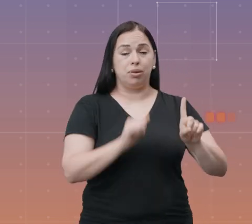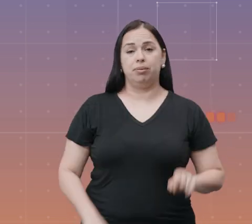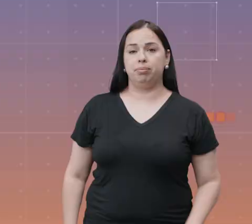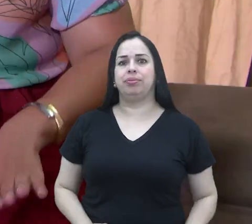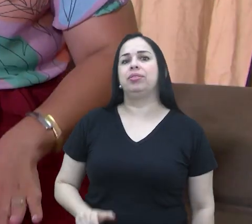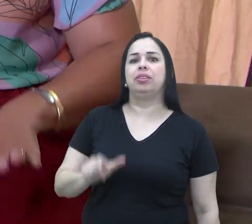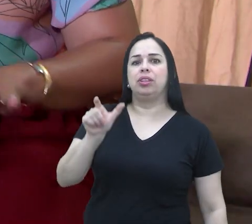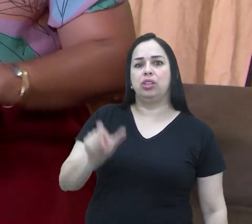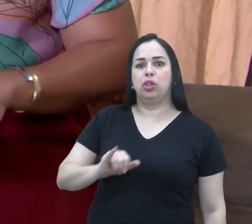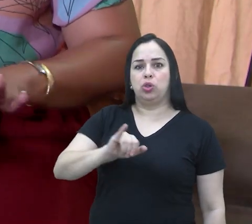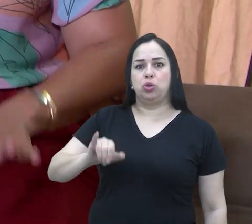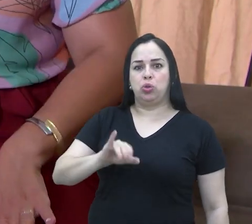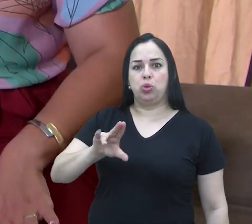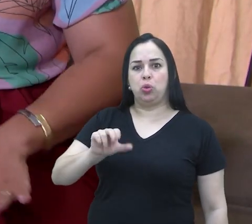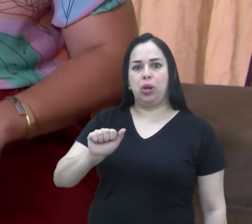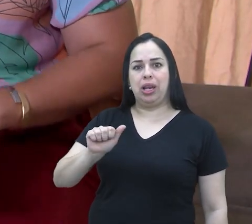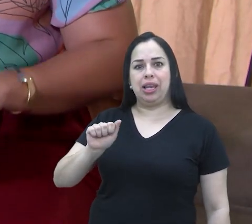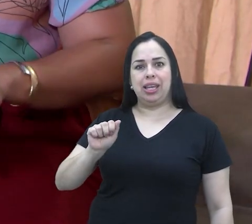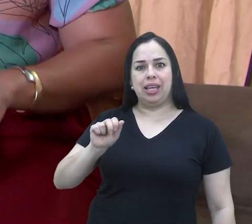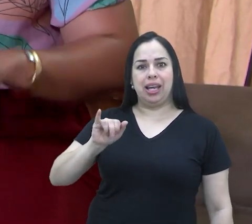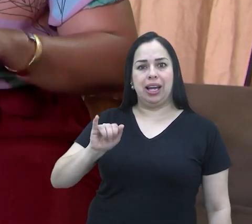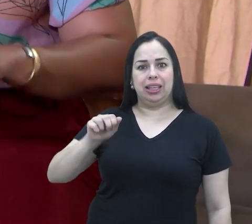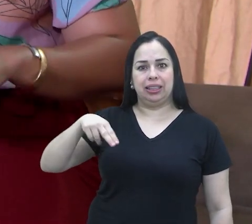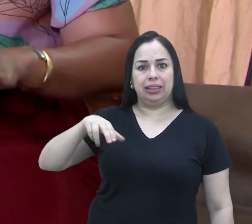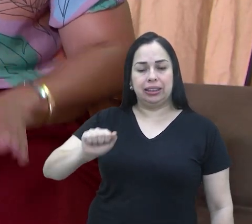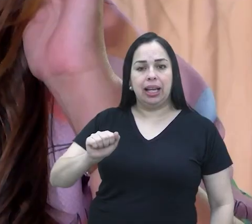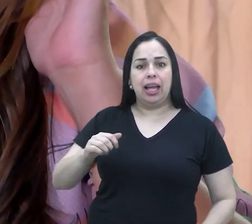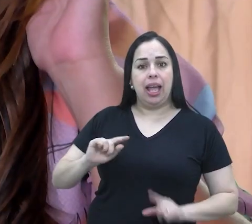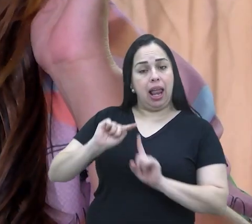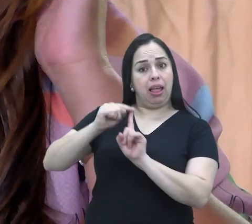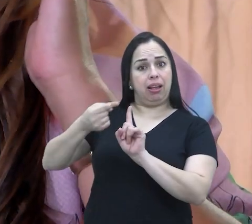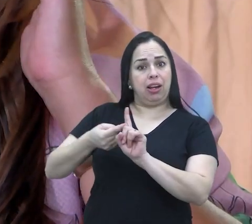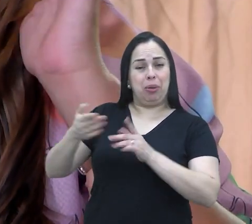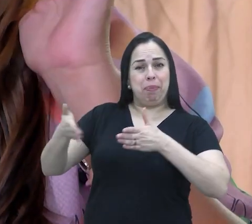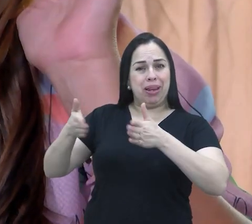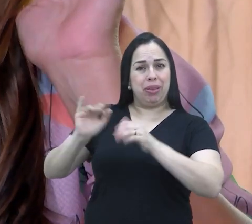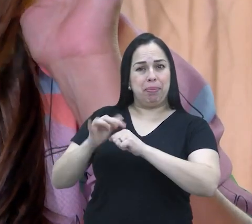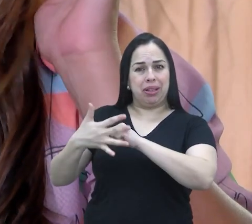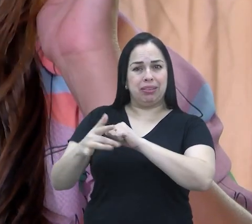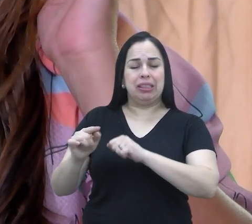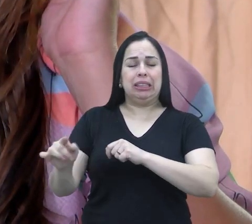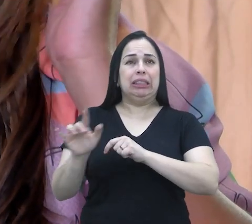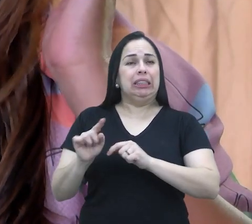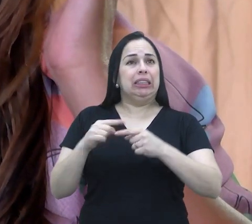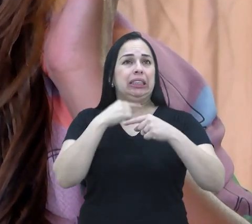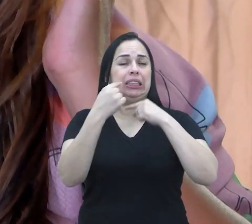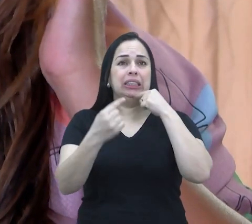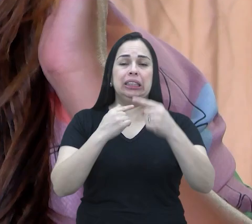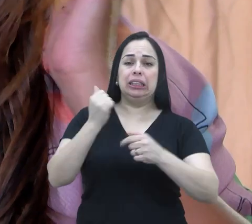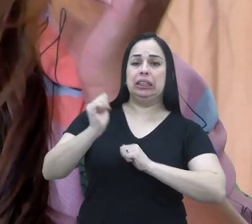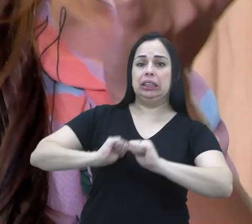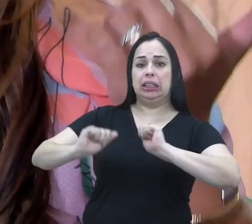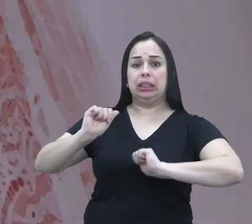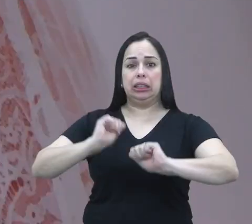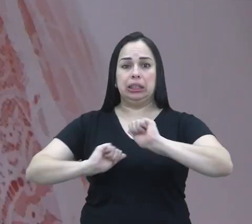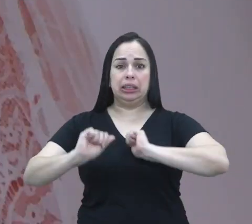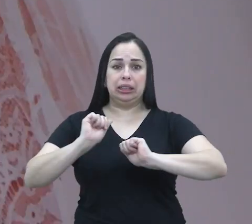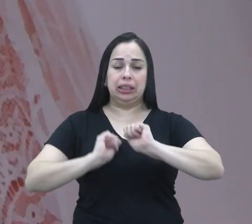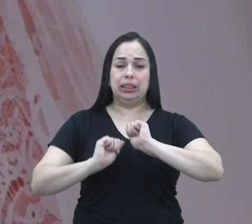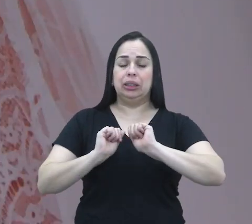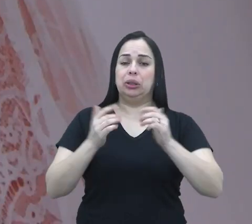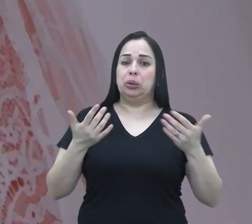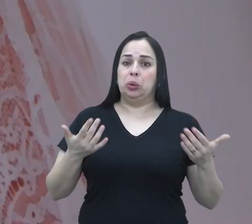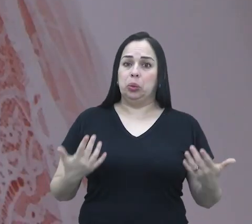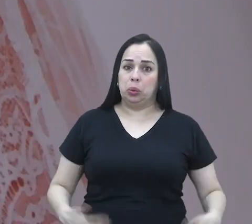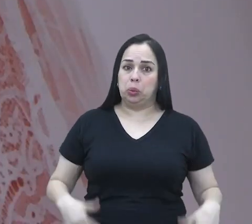materna. Juliana engravidou no início da pandemia e se viu em meio a medos, dúvidas e a ansiedade com a chegada